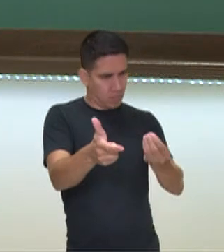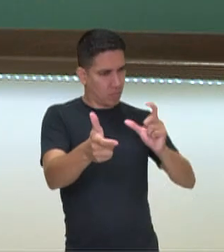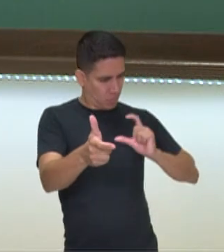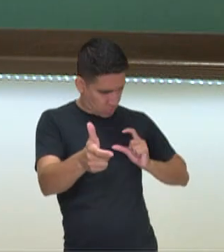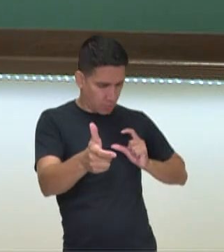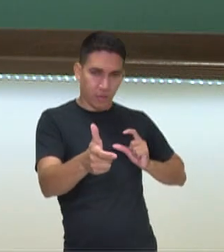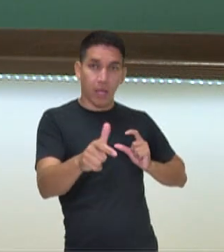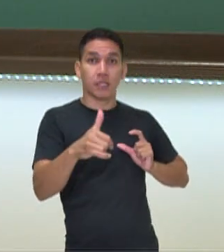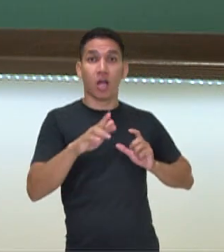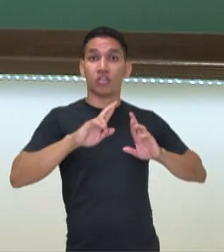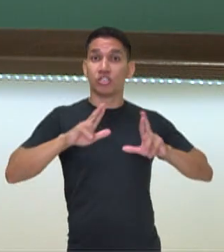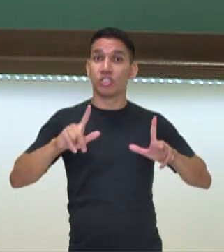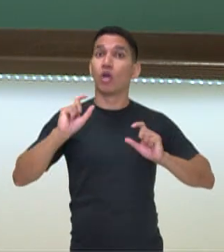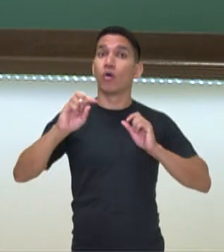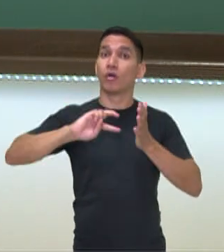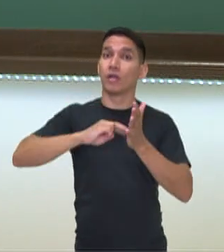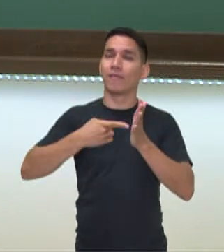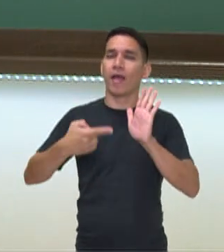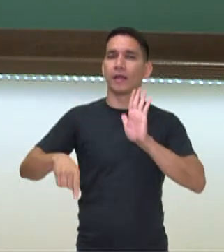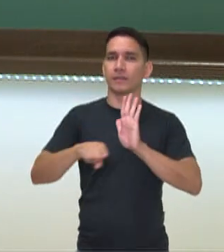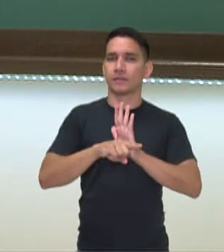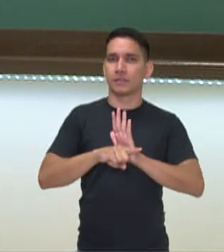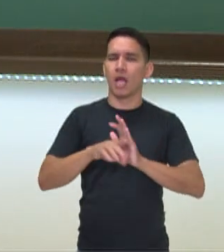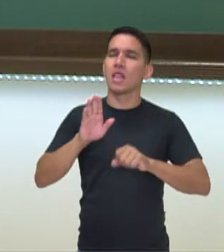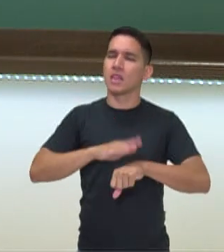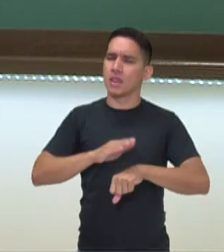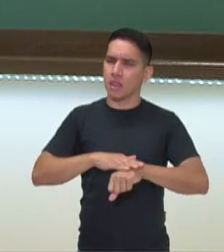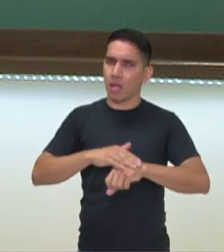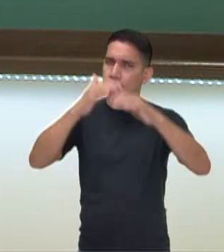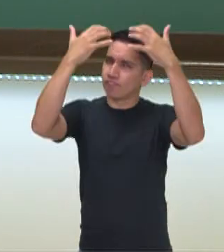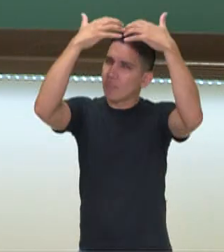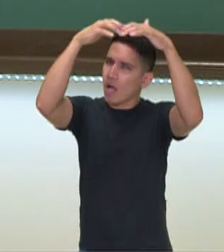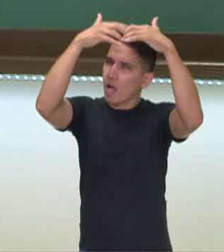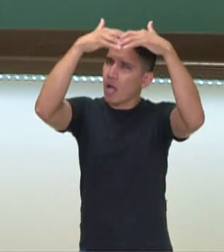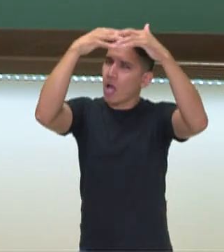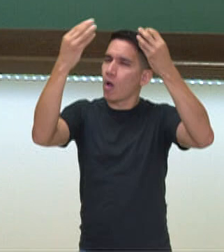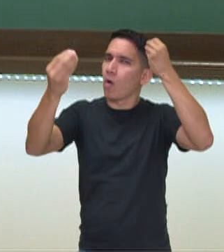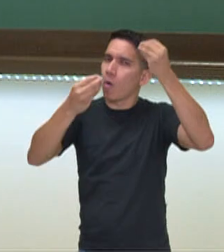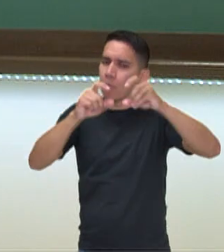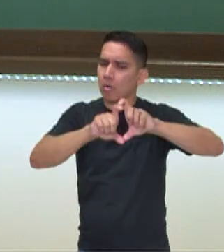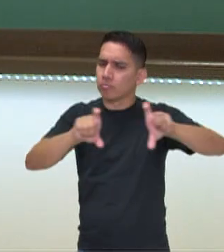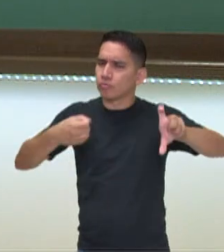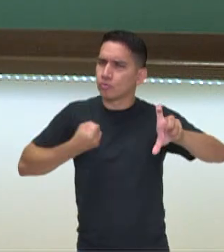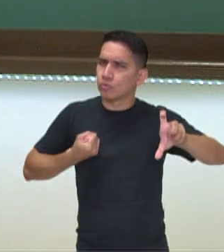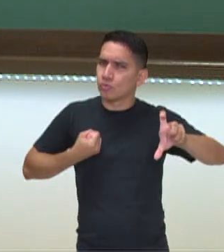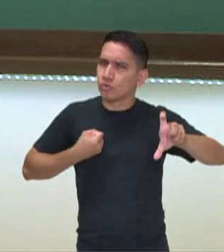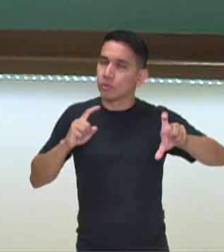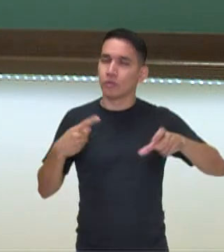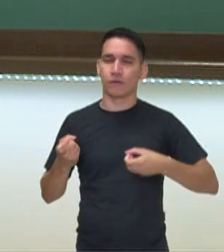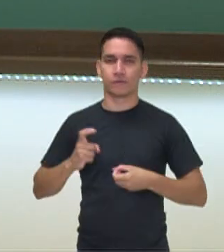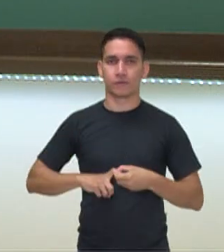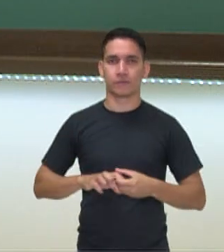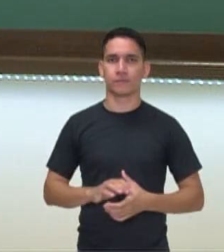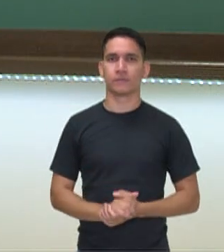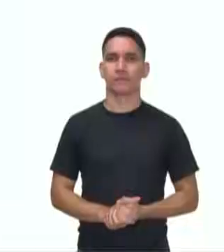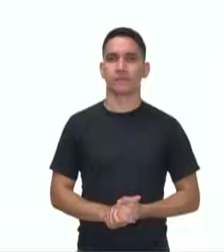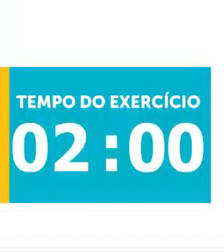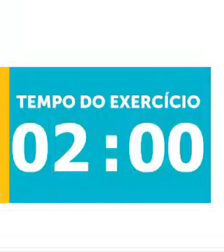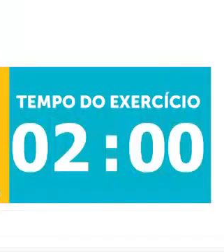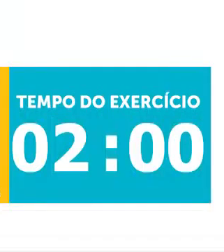continha de subtração. A prof vai dar um tempo para vocês pensarem nessa expressãozinha e a gente já retorna.